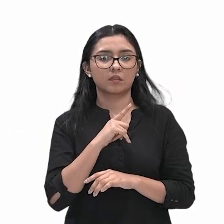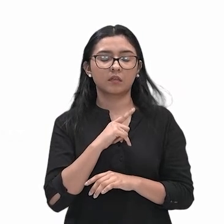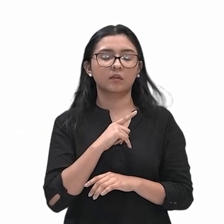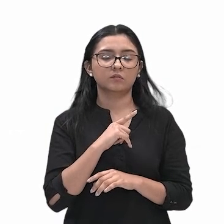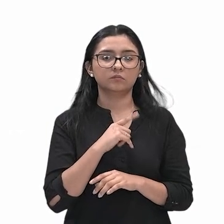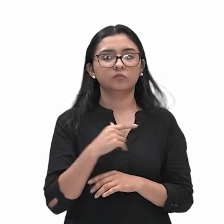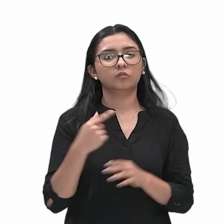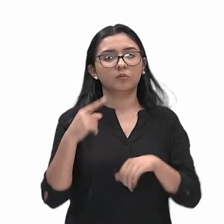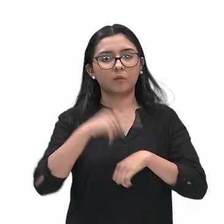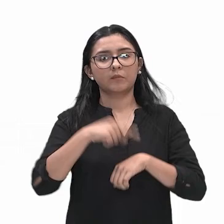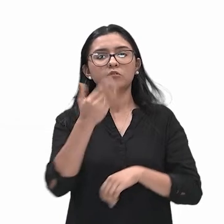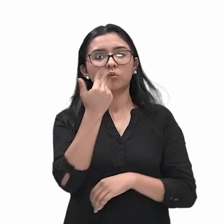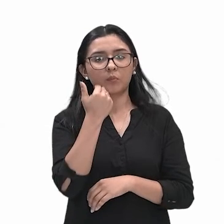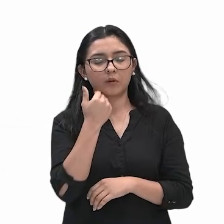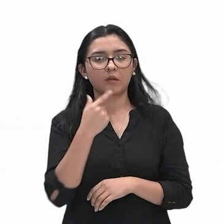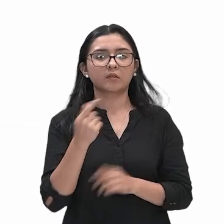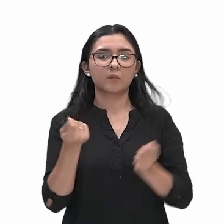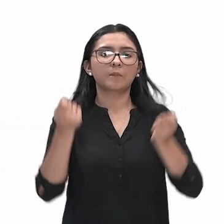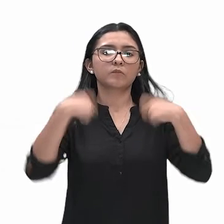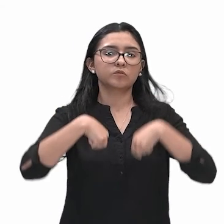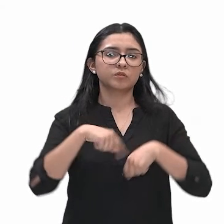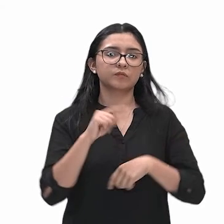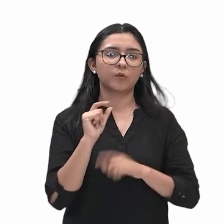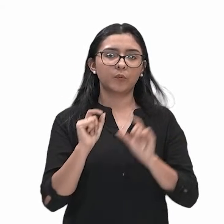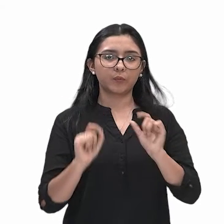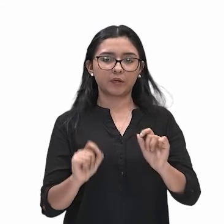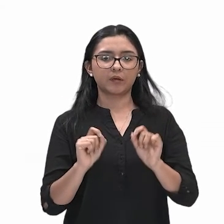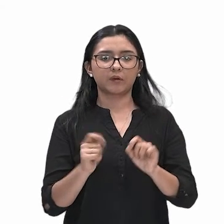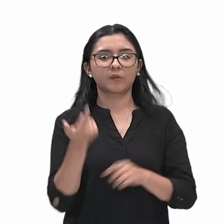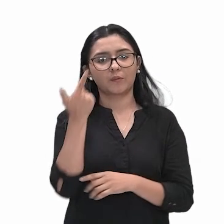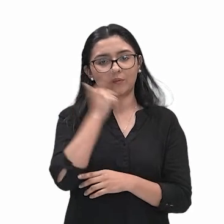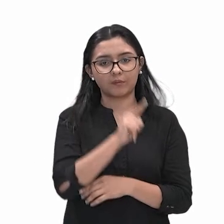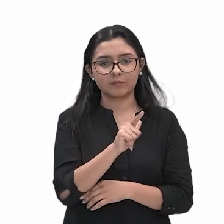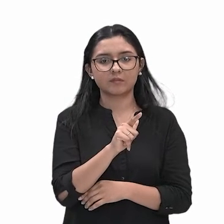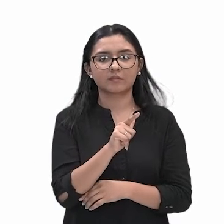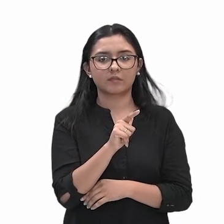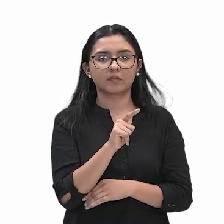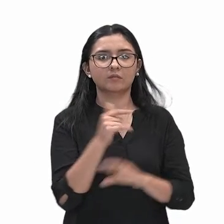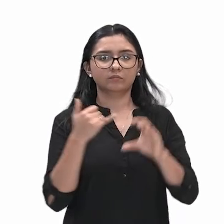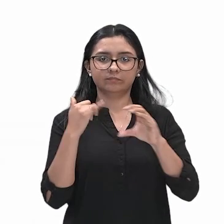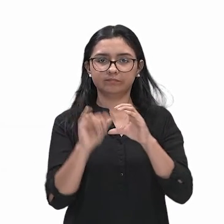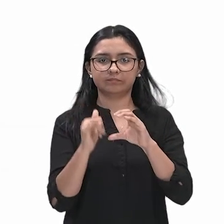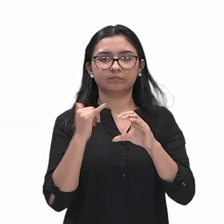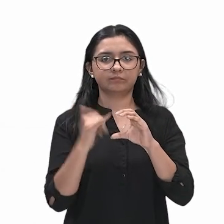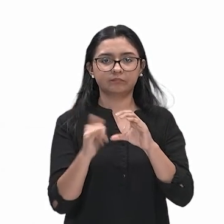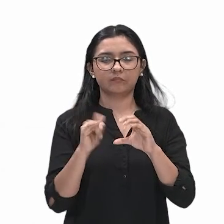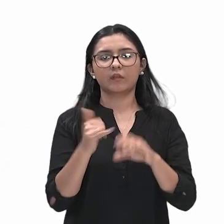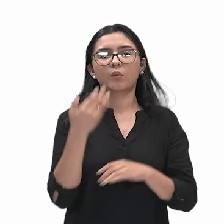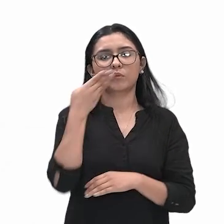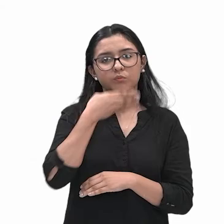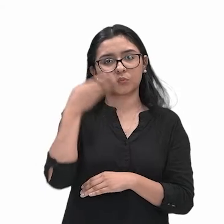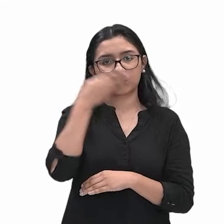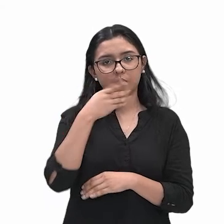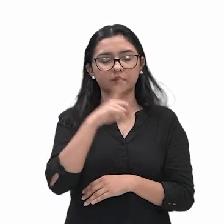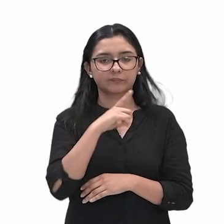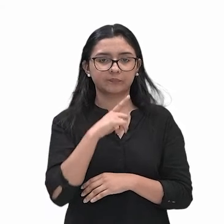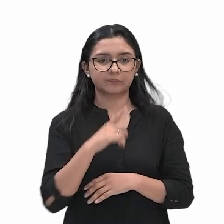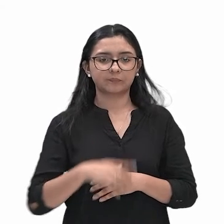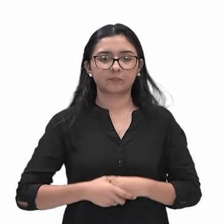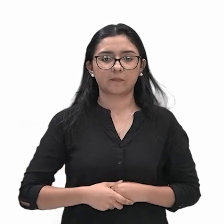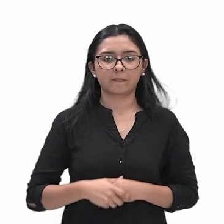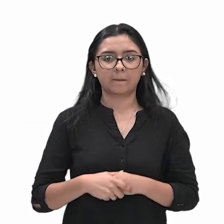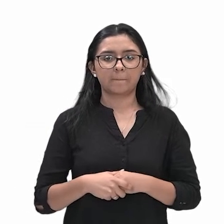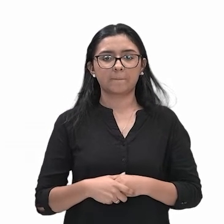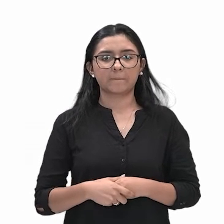digestão faz com que a gente consiga ali quebrar esses carboidratos, né, os açúcares, né, que a gente também pode chamar